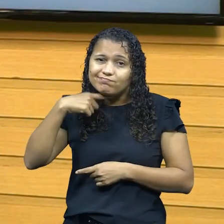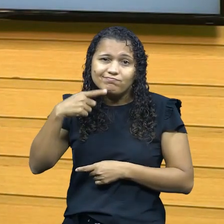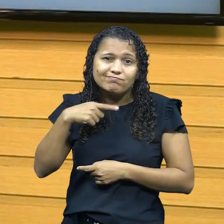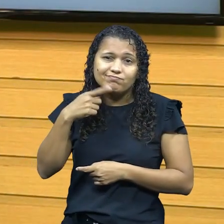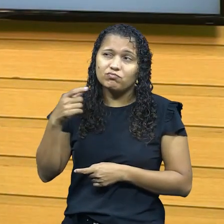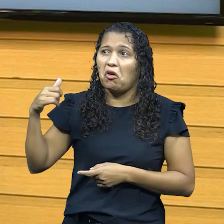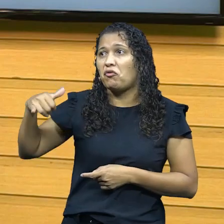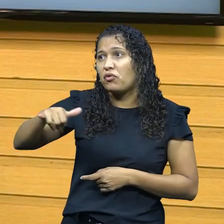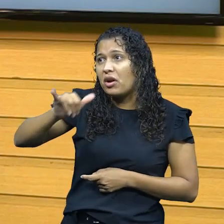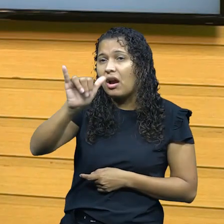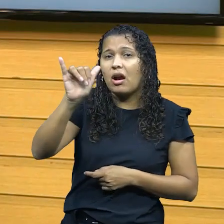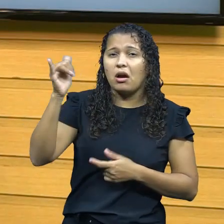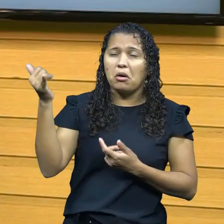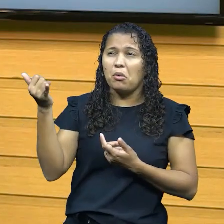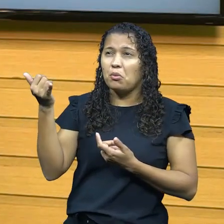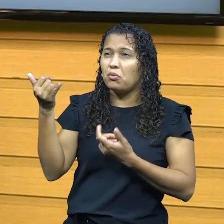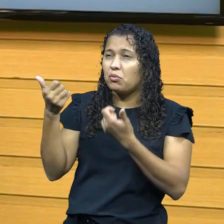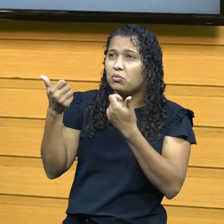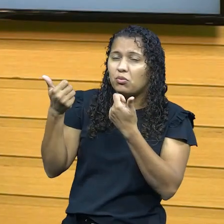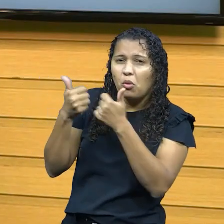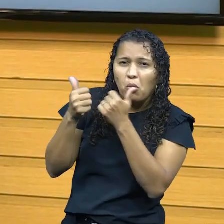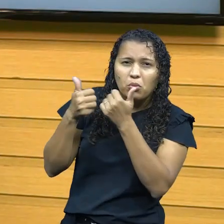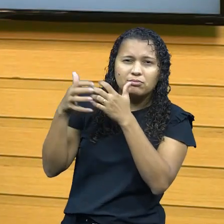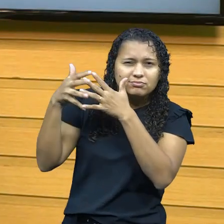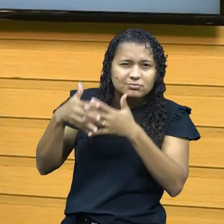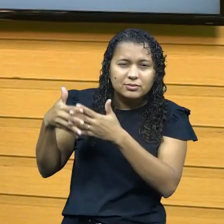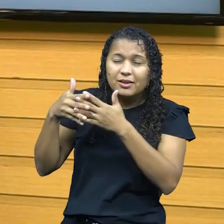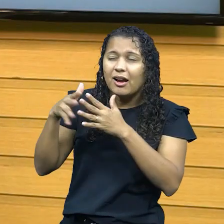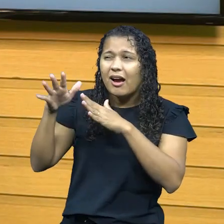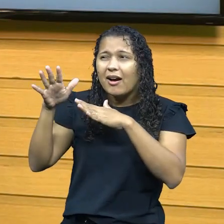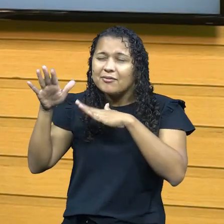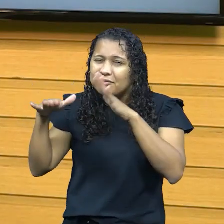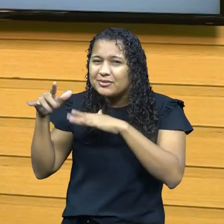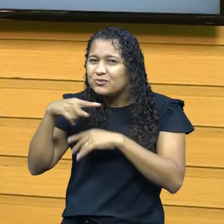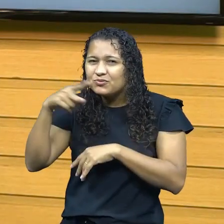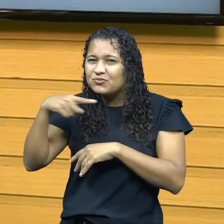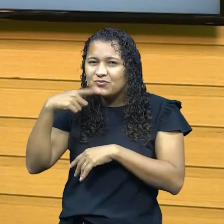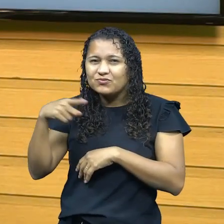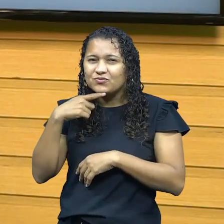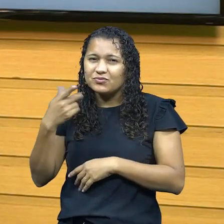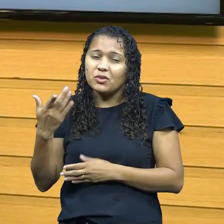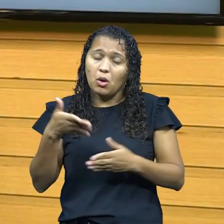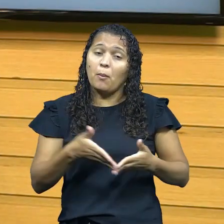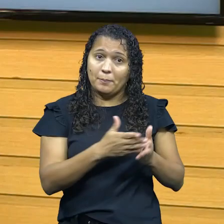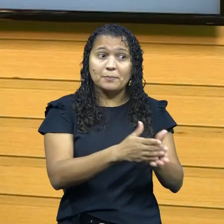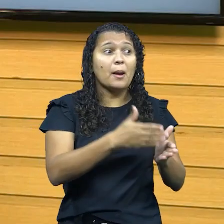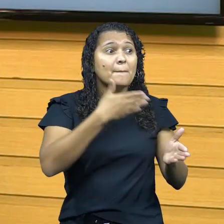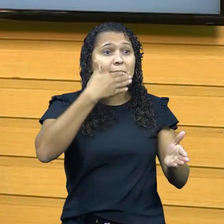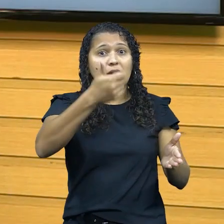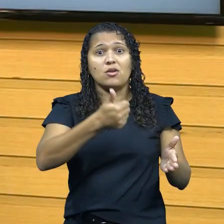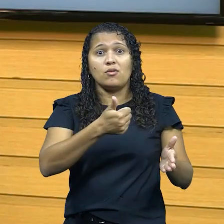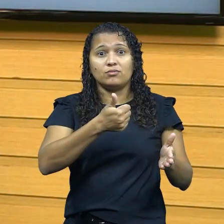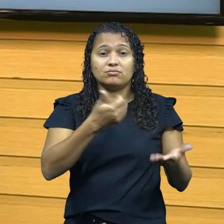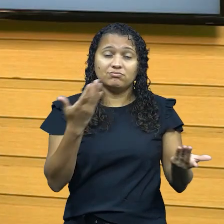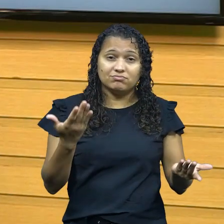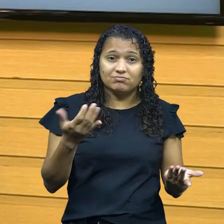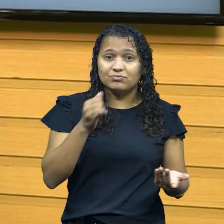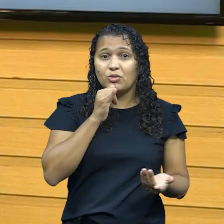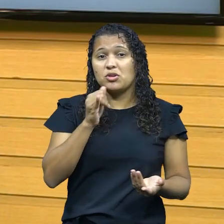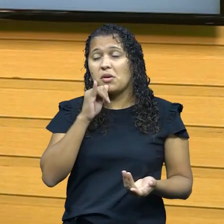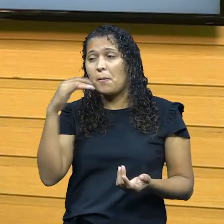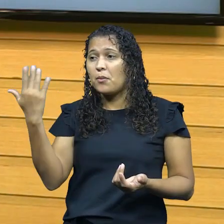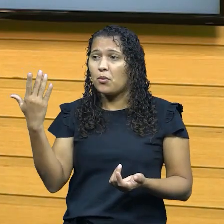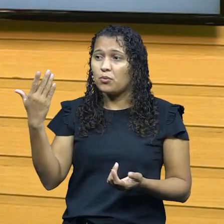abarcar, colocar uma grande quantidade de mercadorias em um único ambiente, como seria o rodoviário, como